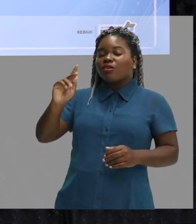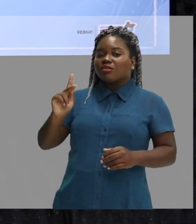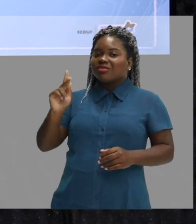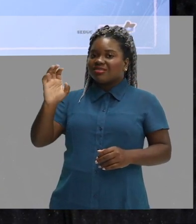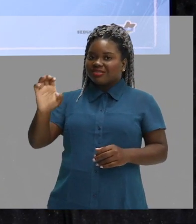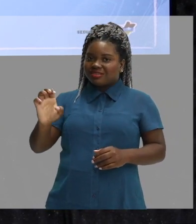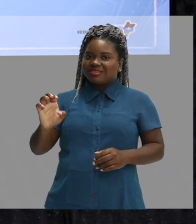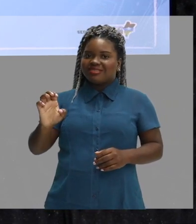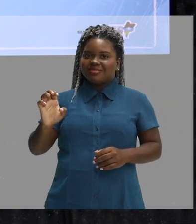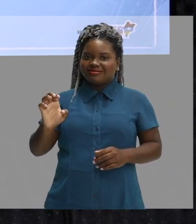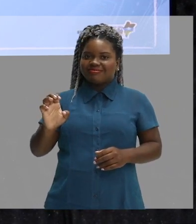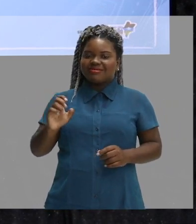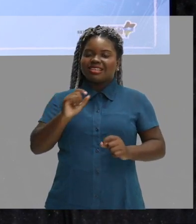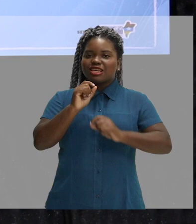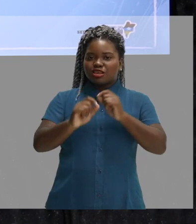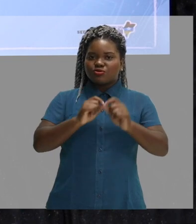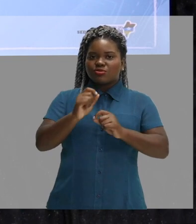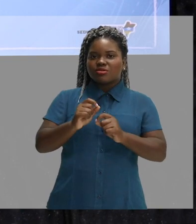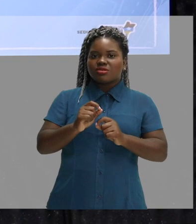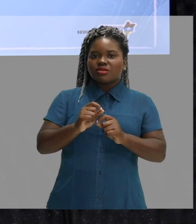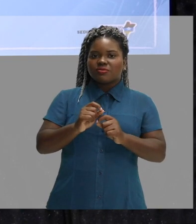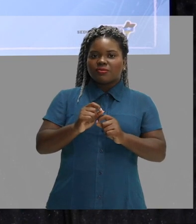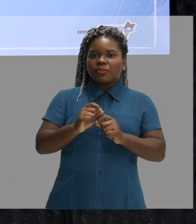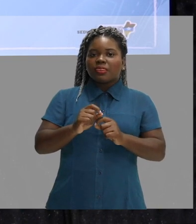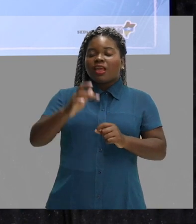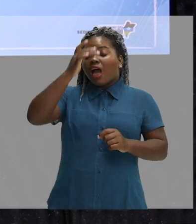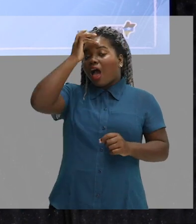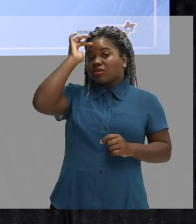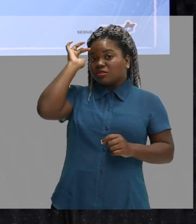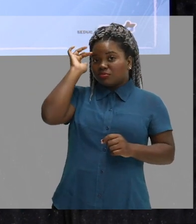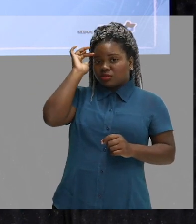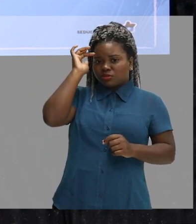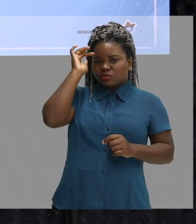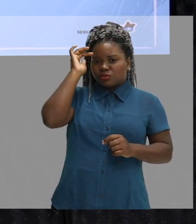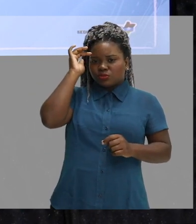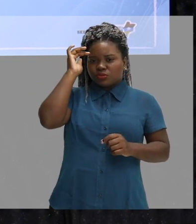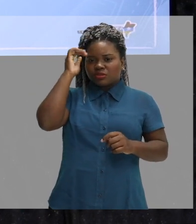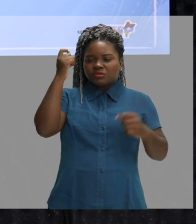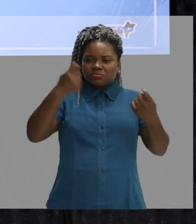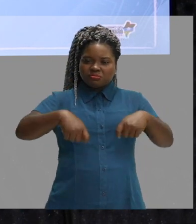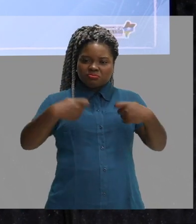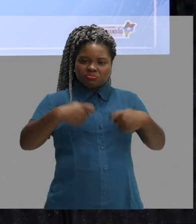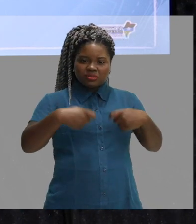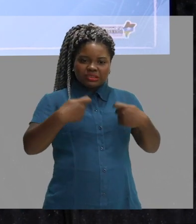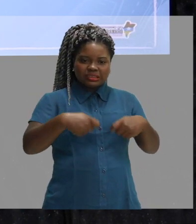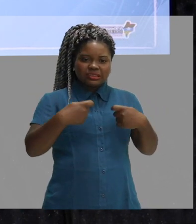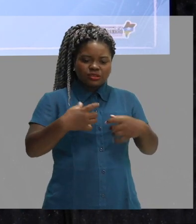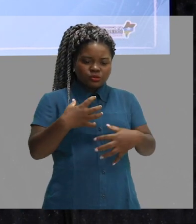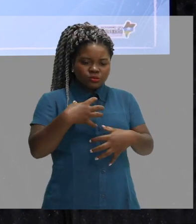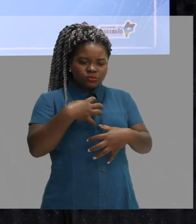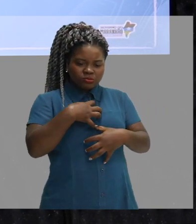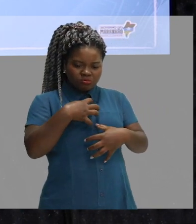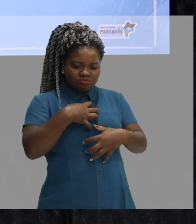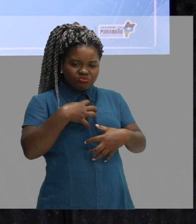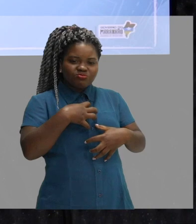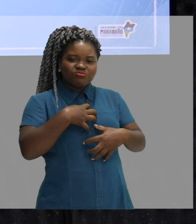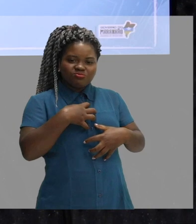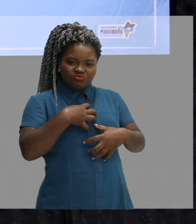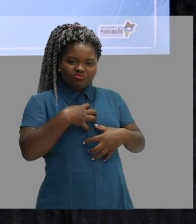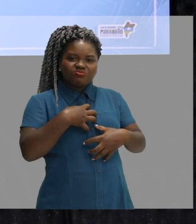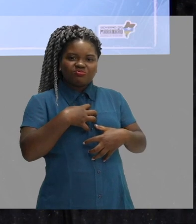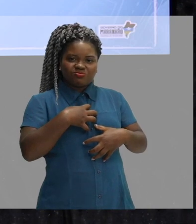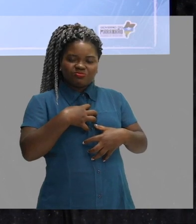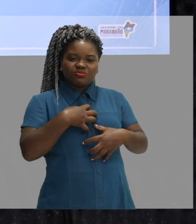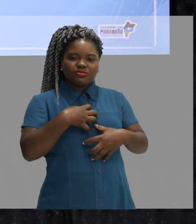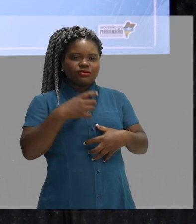indivíduos consentem em limitar a sua liberdade para que todos possam ter os seus direitos garantidos, entendeu? Não